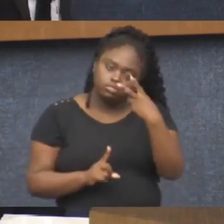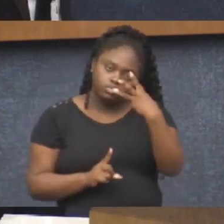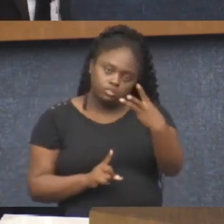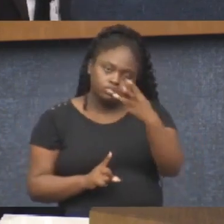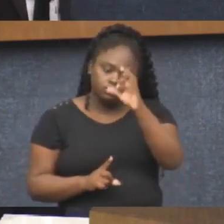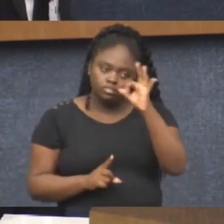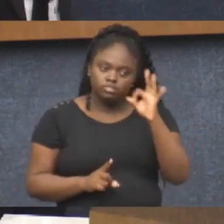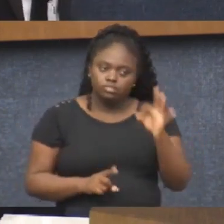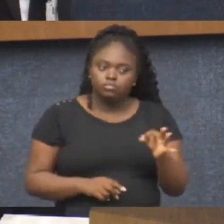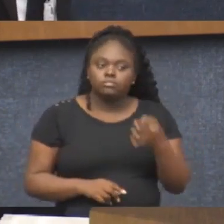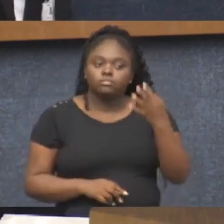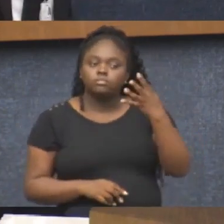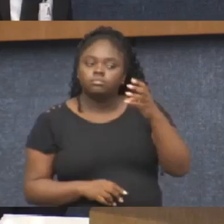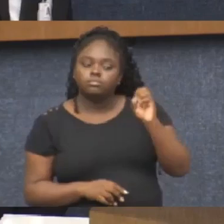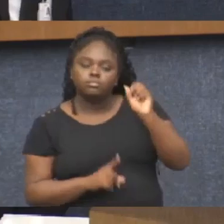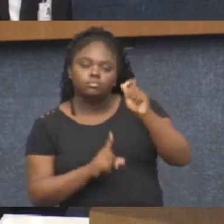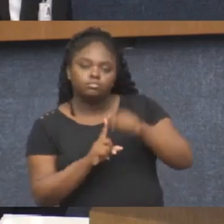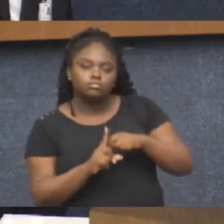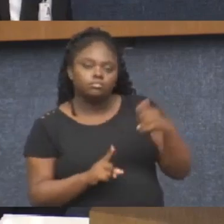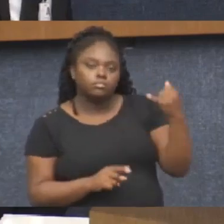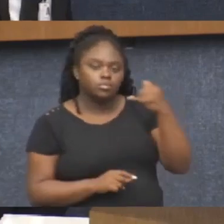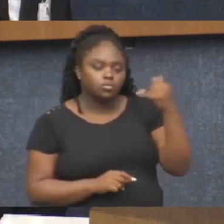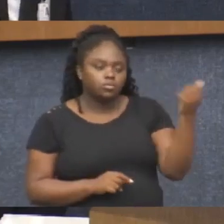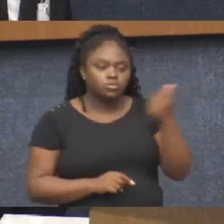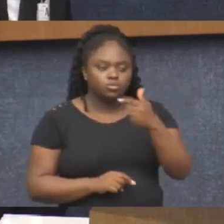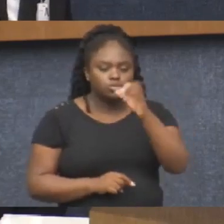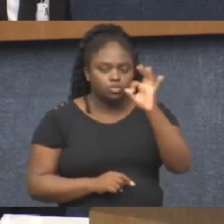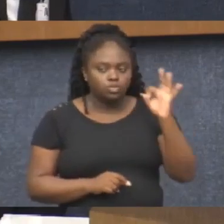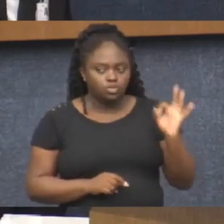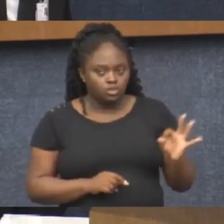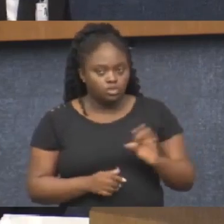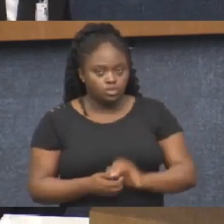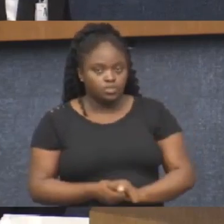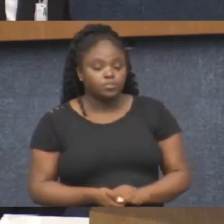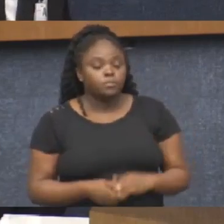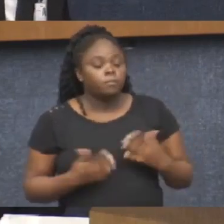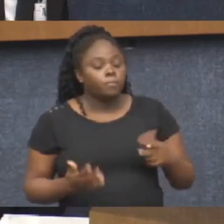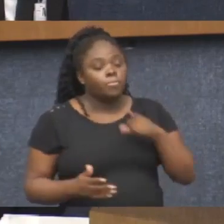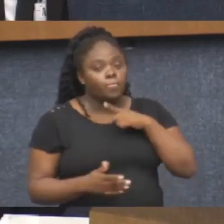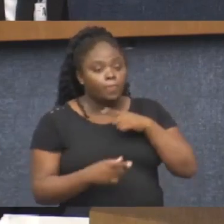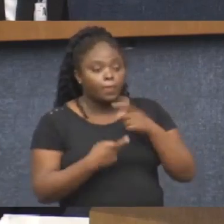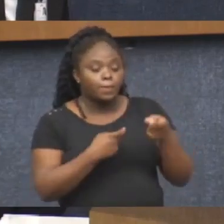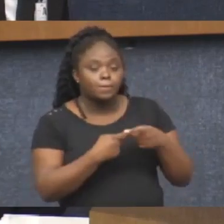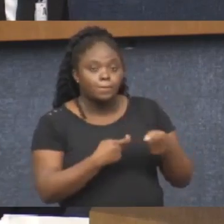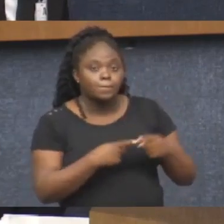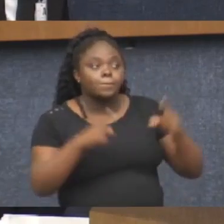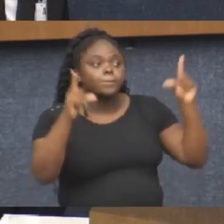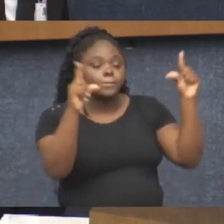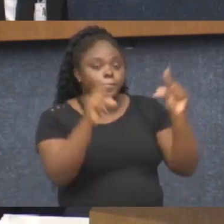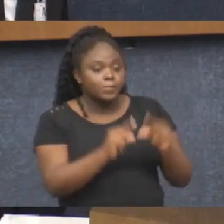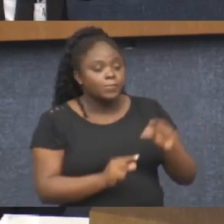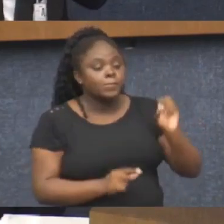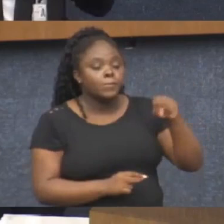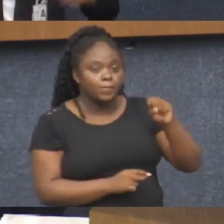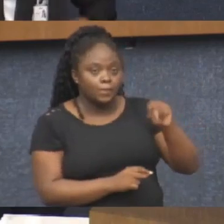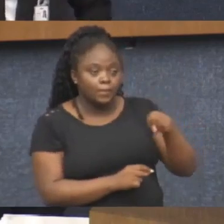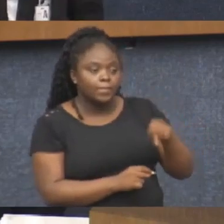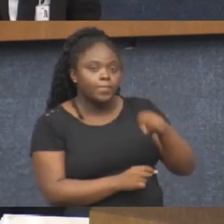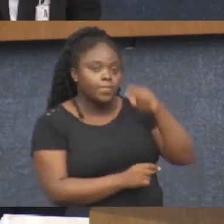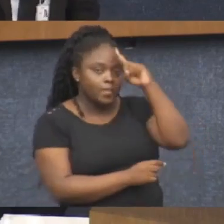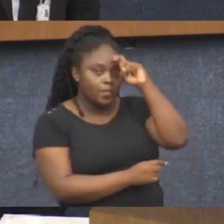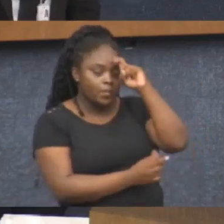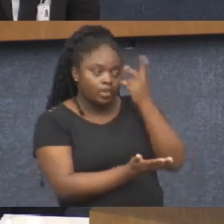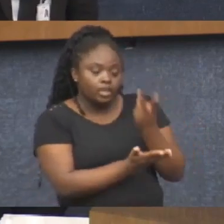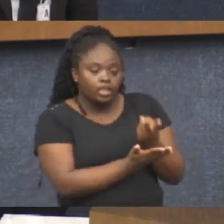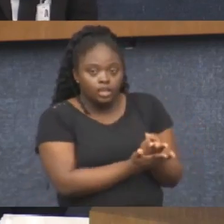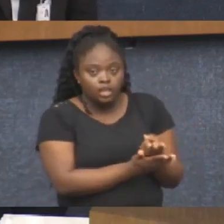48 meses, menos 12%. Ou seja, ter um médico na unidade, ele reduz internação,